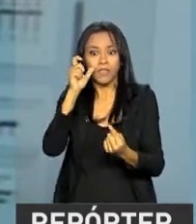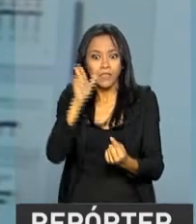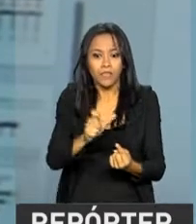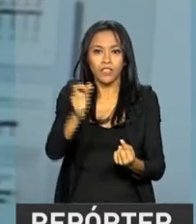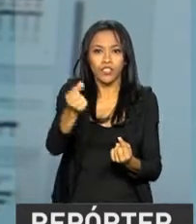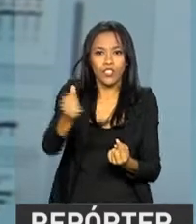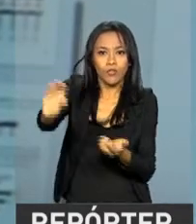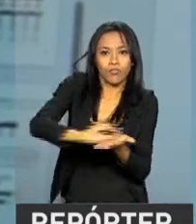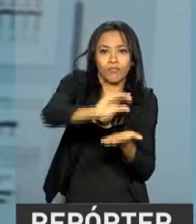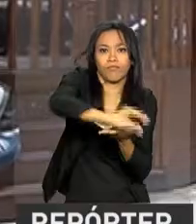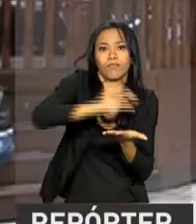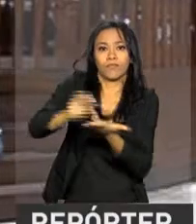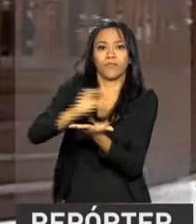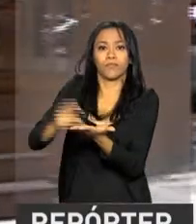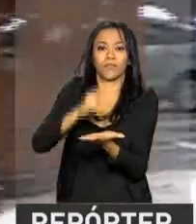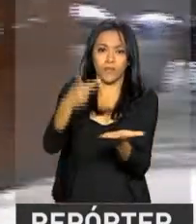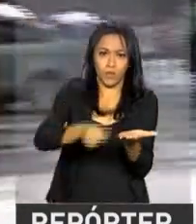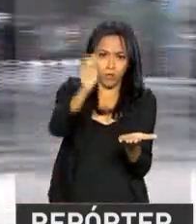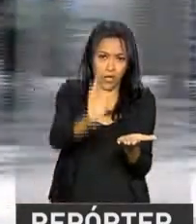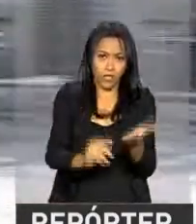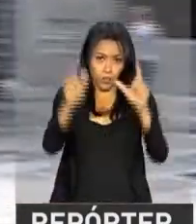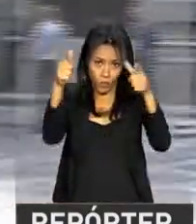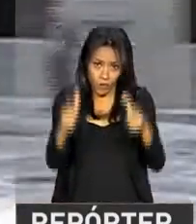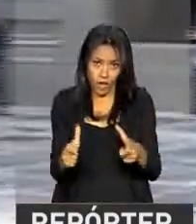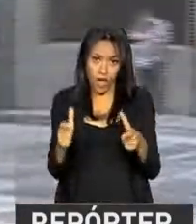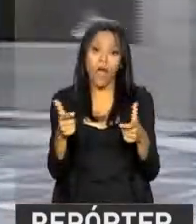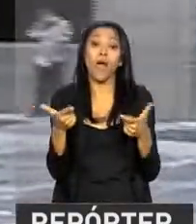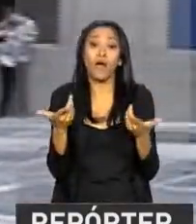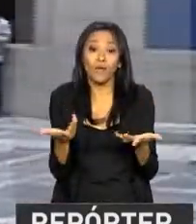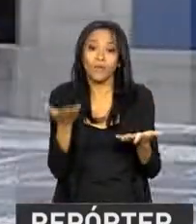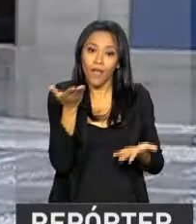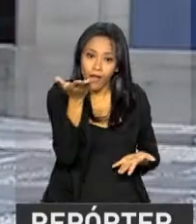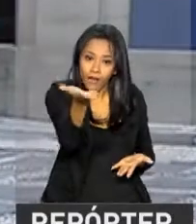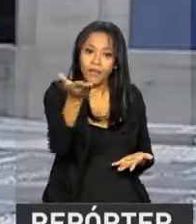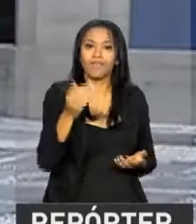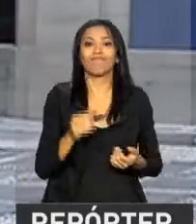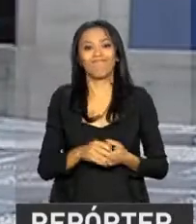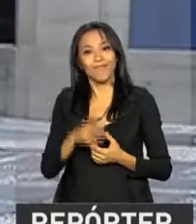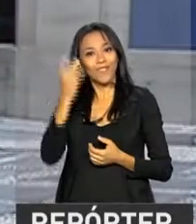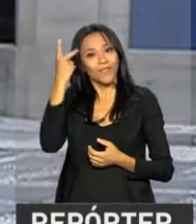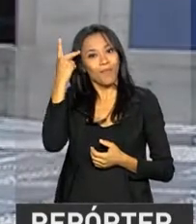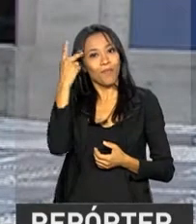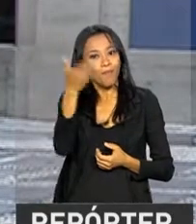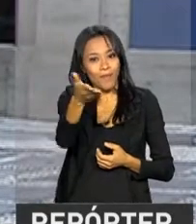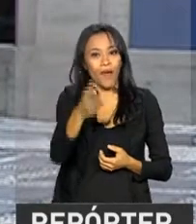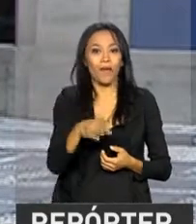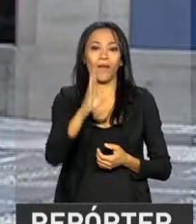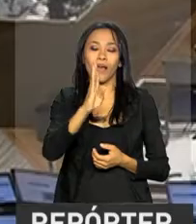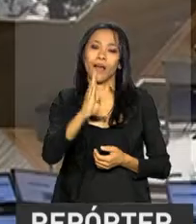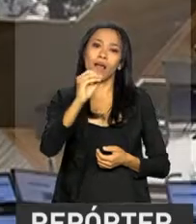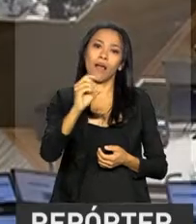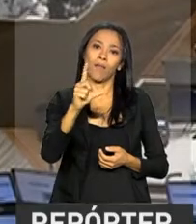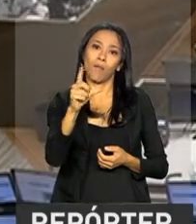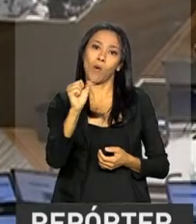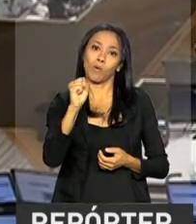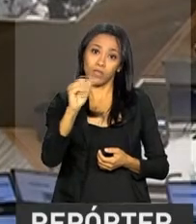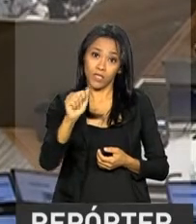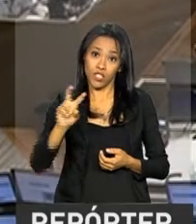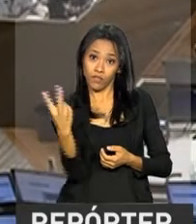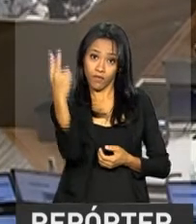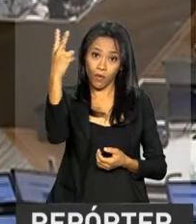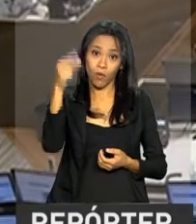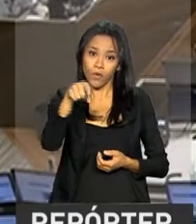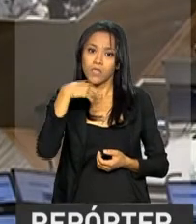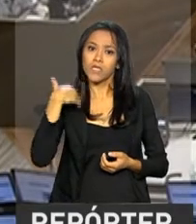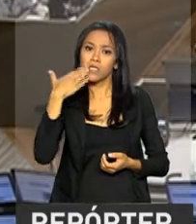capitalizar no brasil o ponto de venda desse mercado é este aí a bolsa de valores de são paulo abre 3 muita gente até